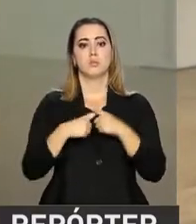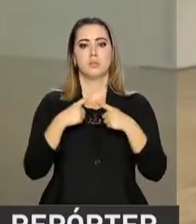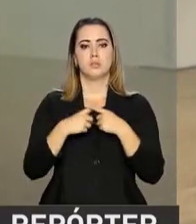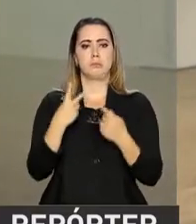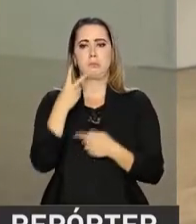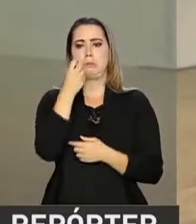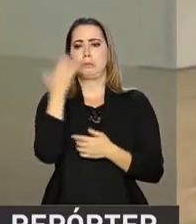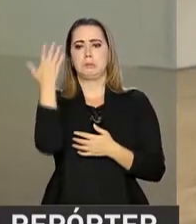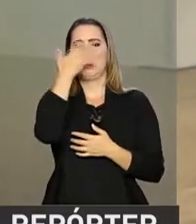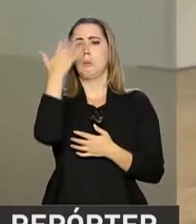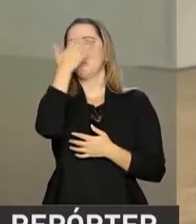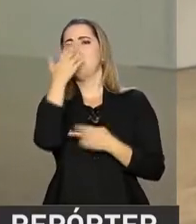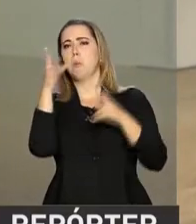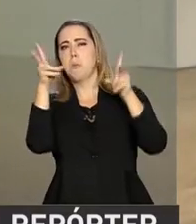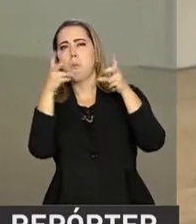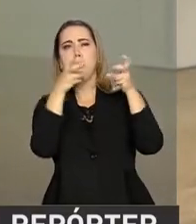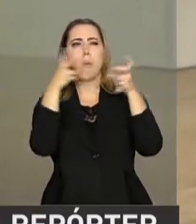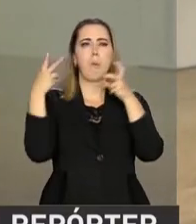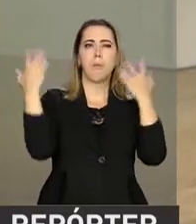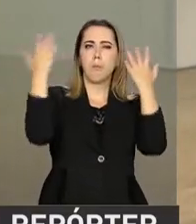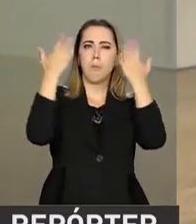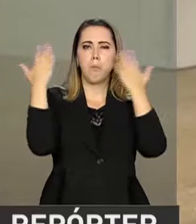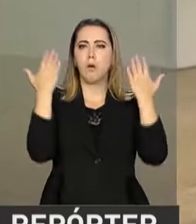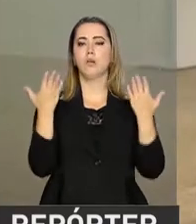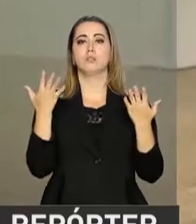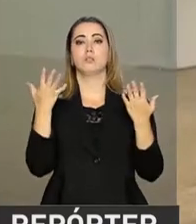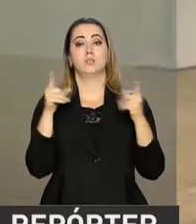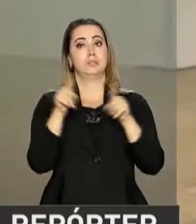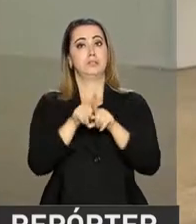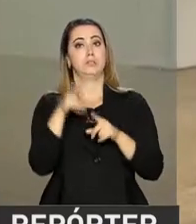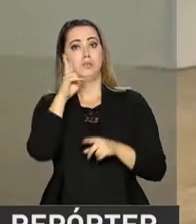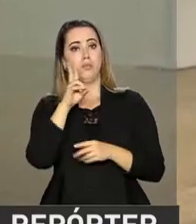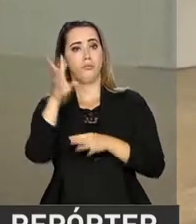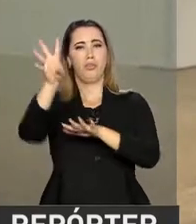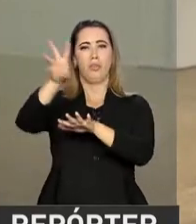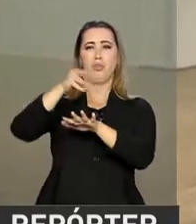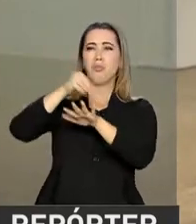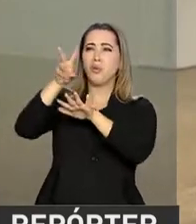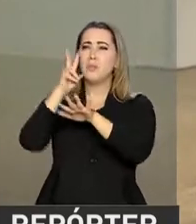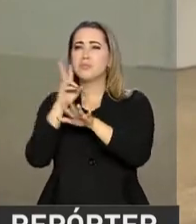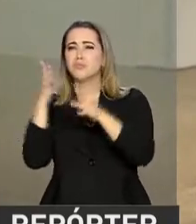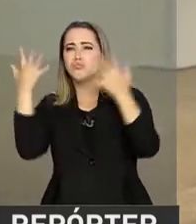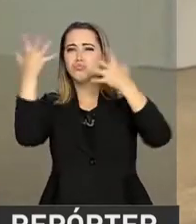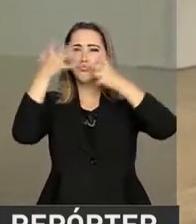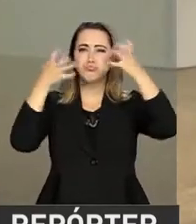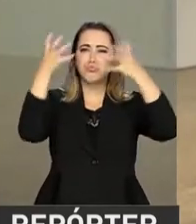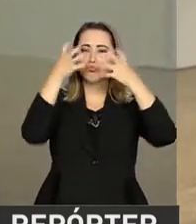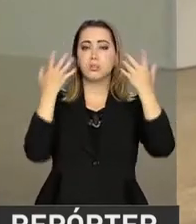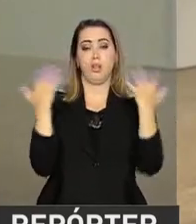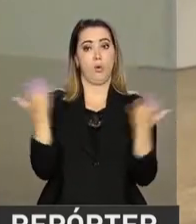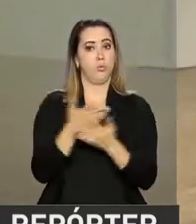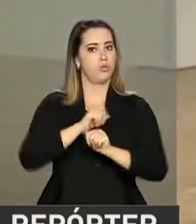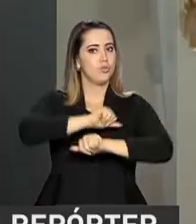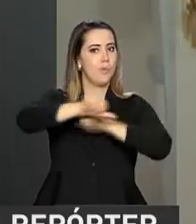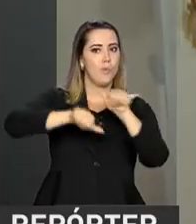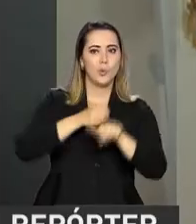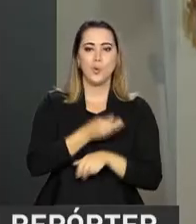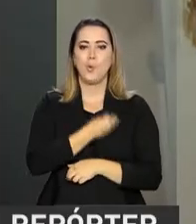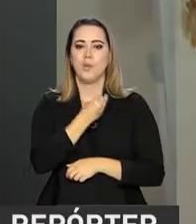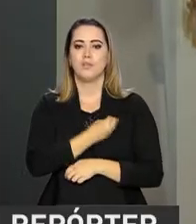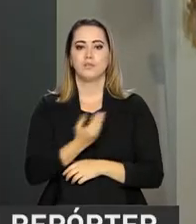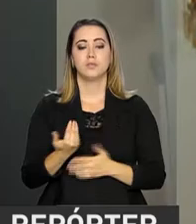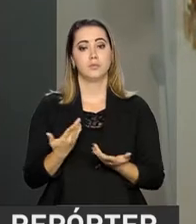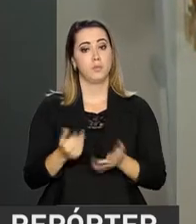você não conseguia ler a placa do ônibus, você vê informação e está todo distorcido. Então hoje em dia a vida mudou bastante. No